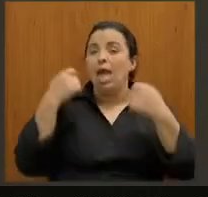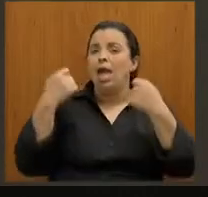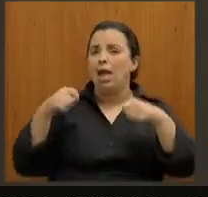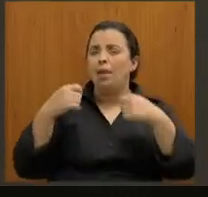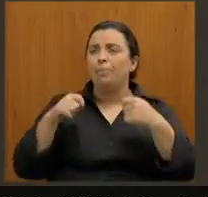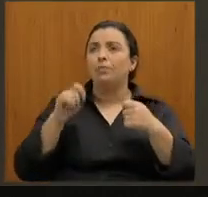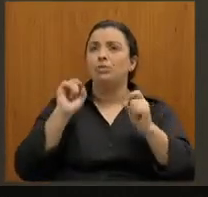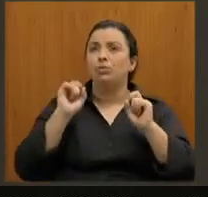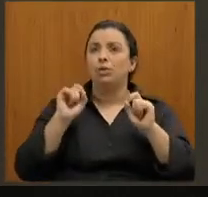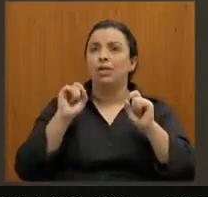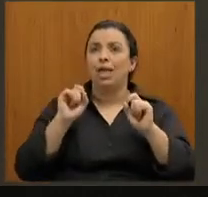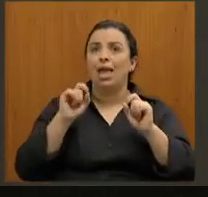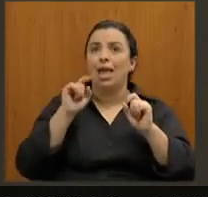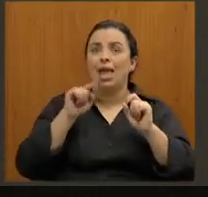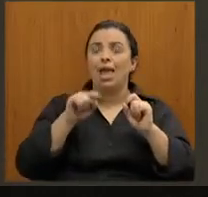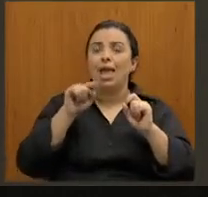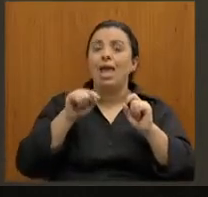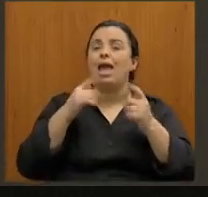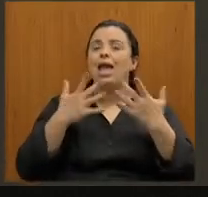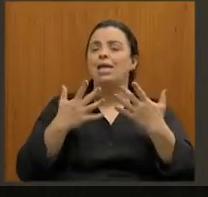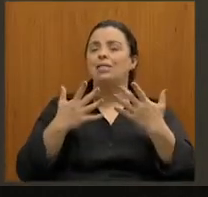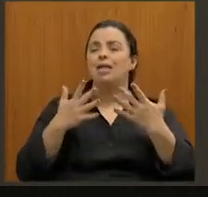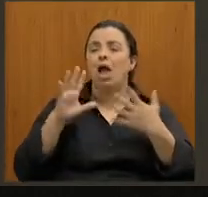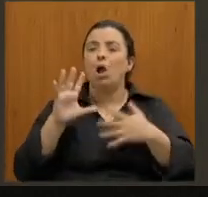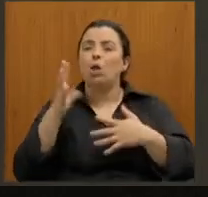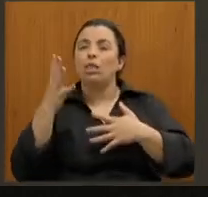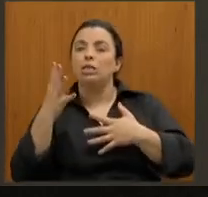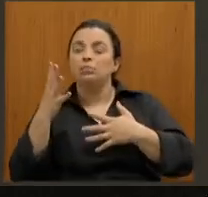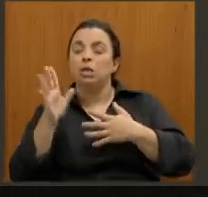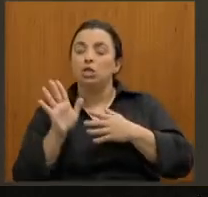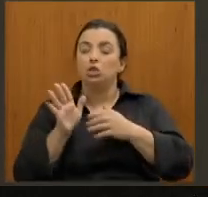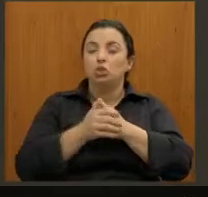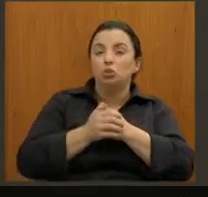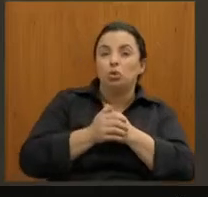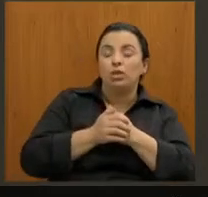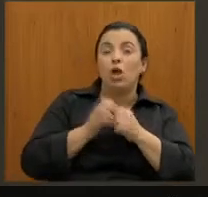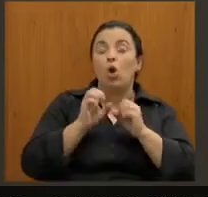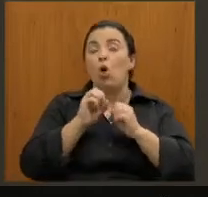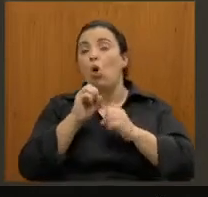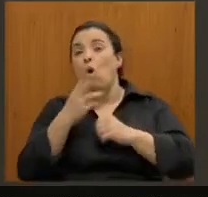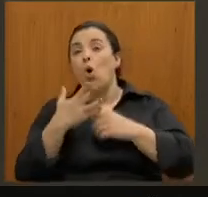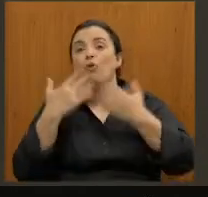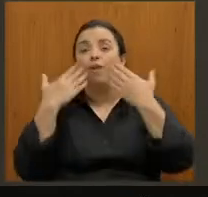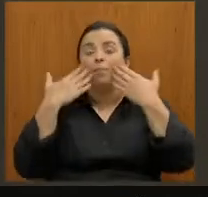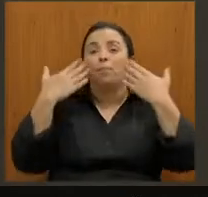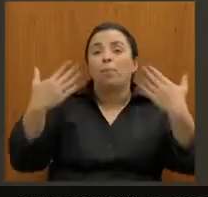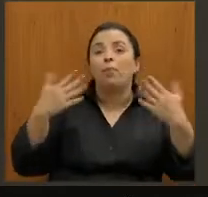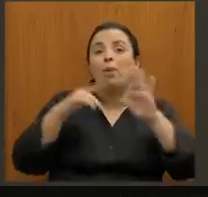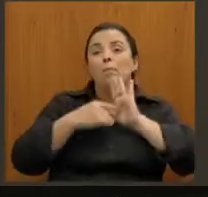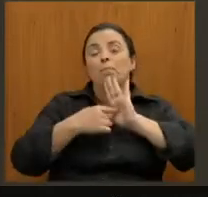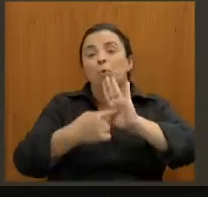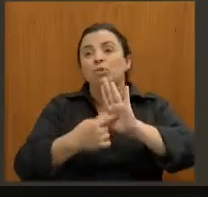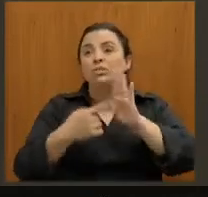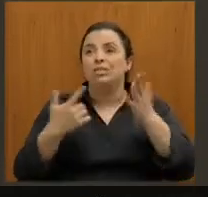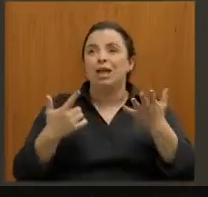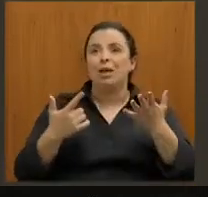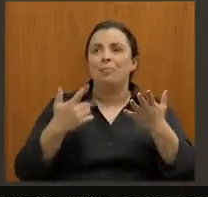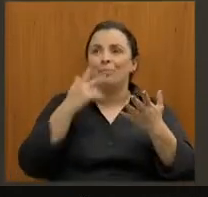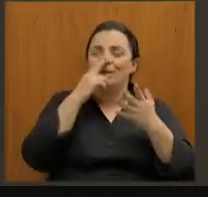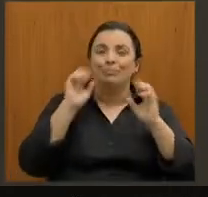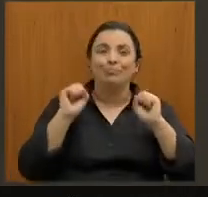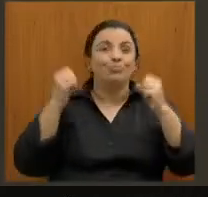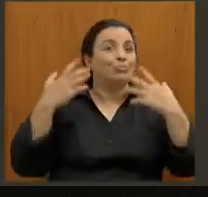deixar invisível essa situação ou ela vai expectorar Izar espetacularizar a